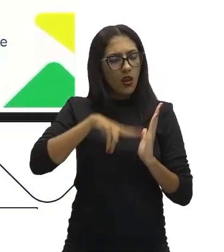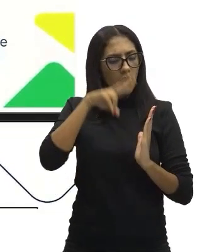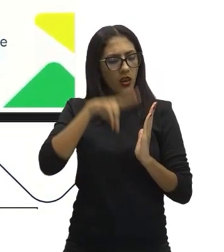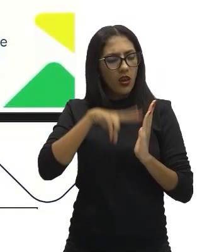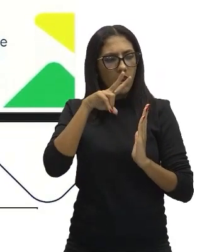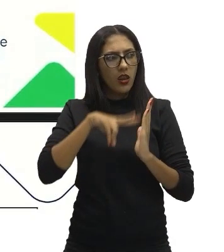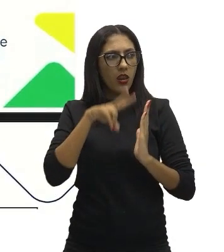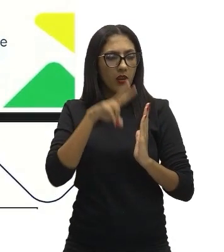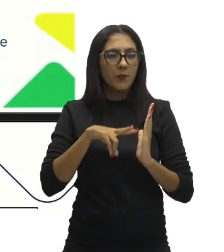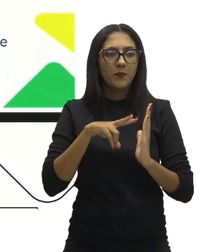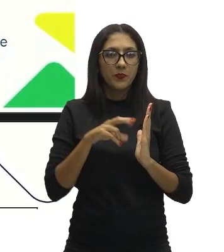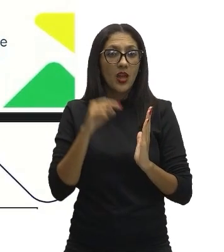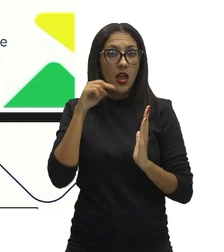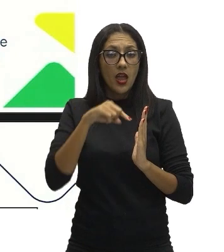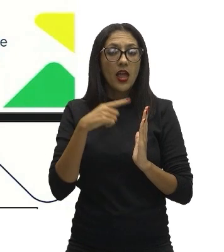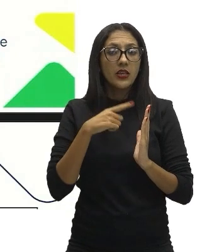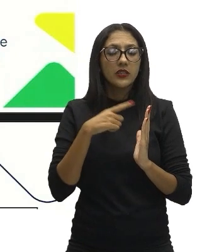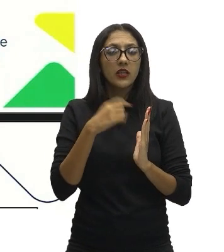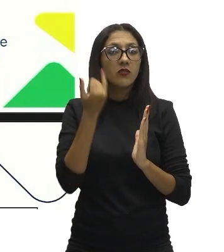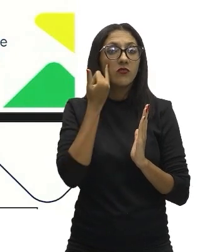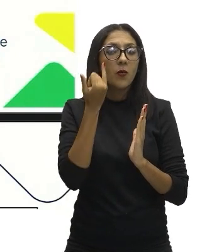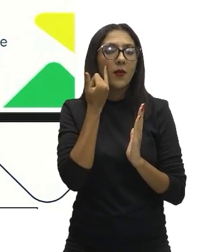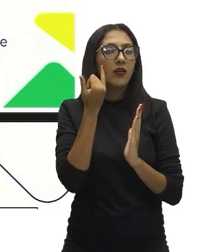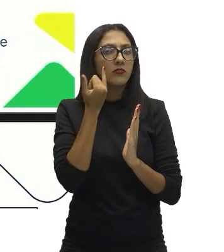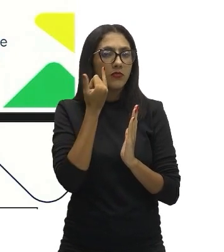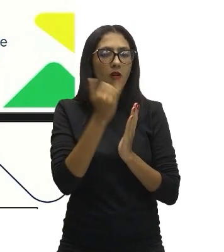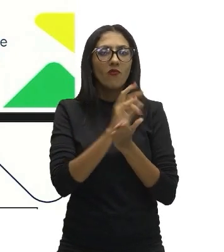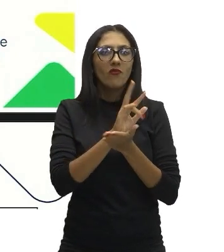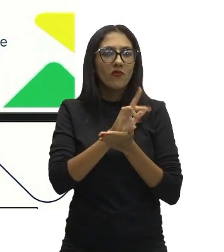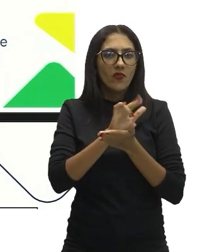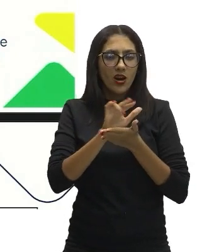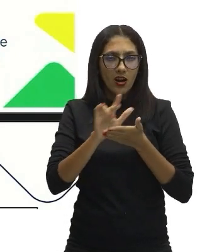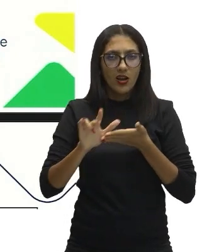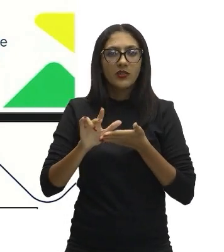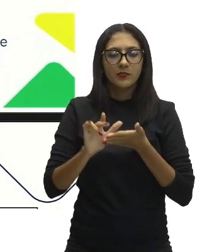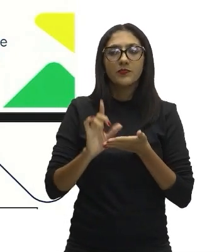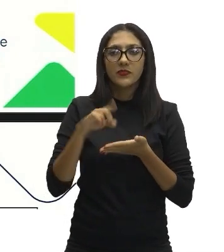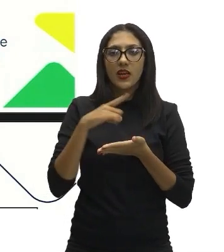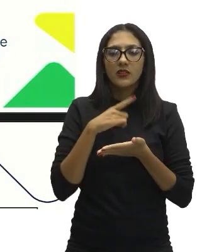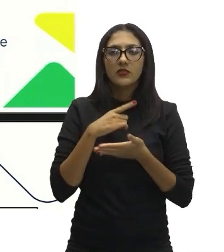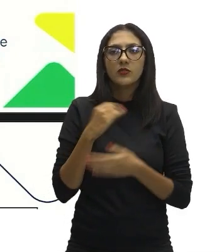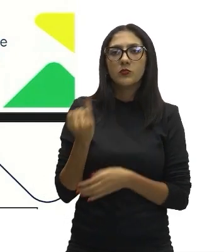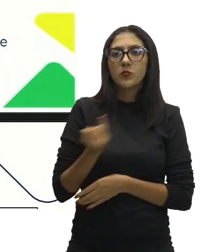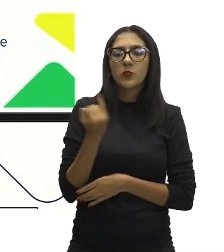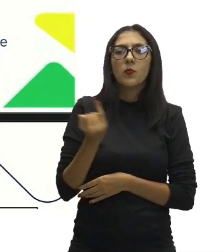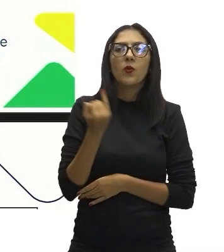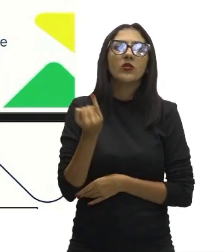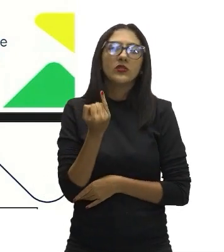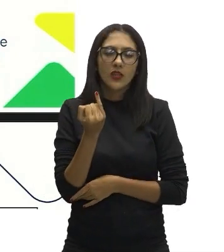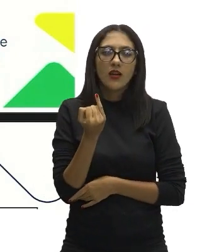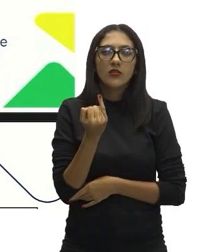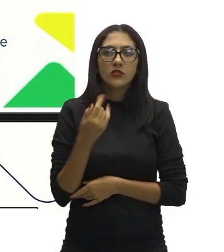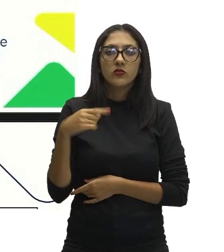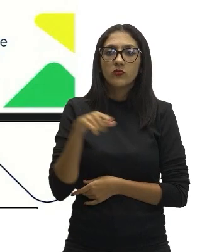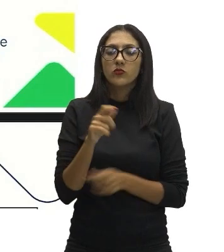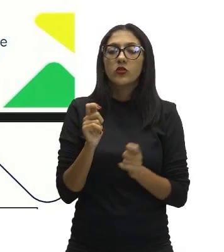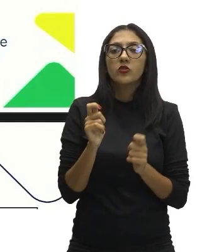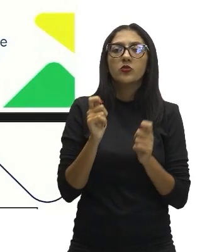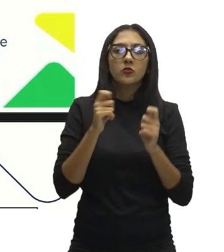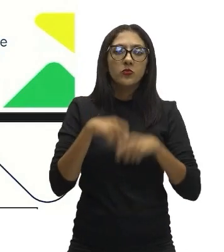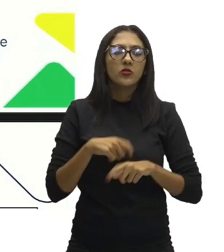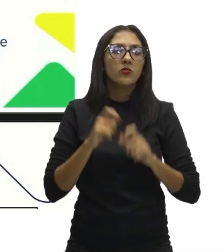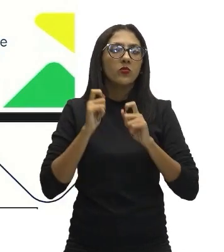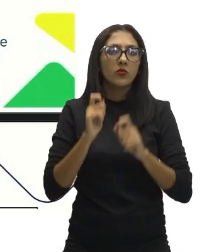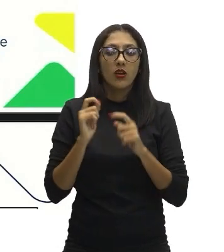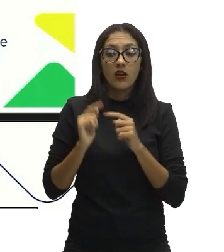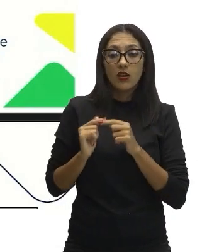ali de orientações didáticas, nessa aula síncrona, ele vai ser fundamental para que o professor possa, não é, lá na